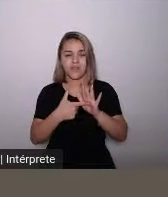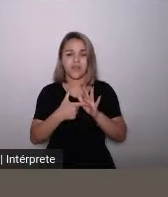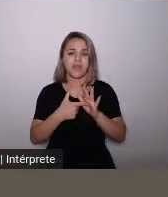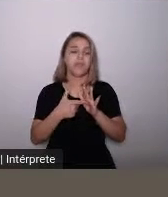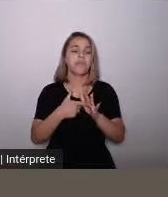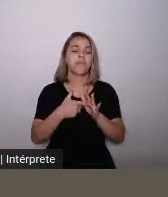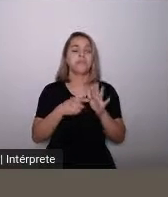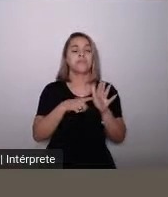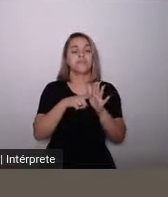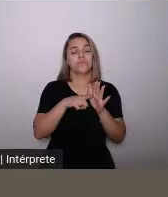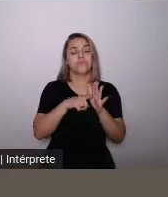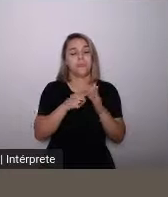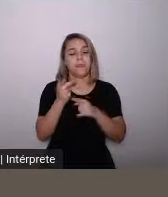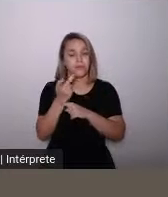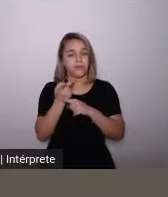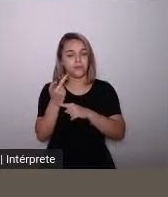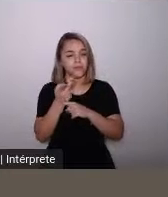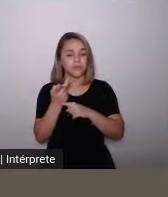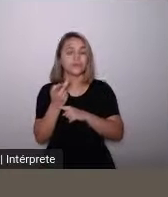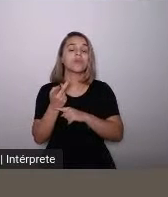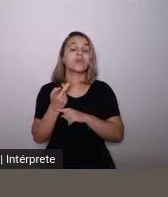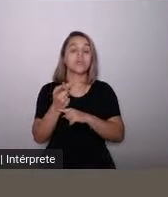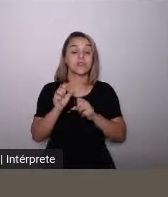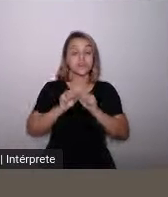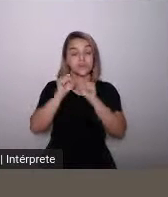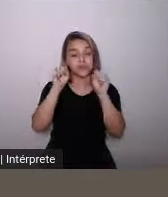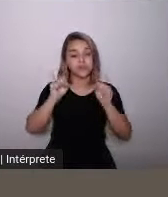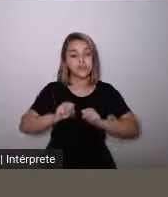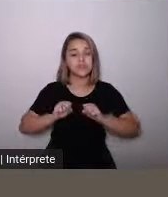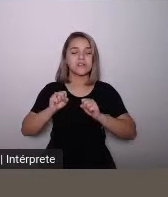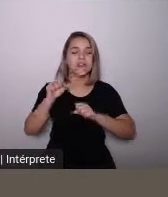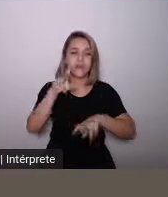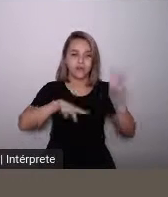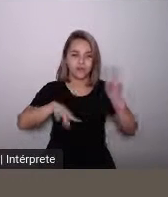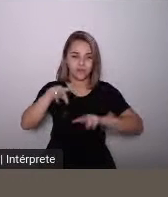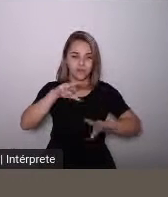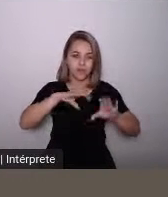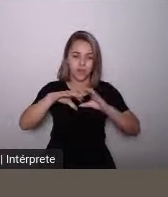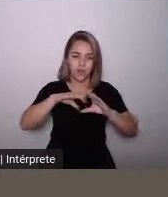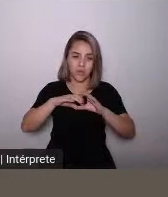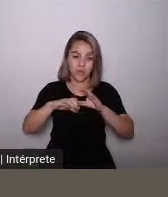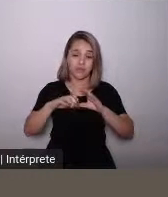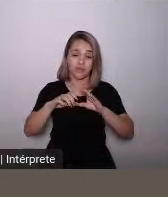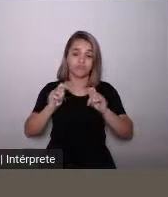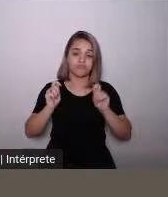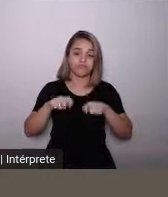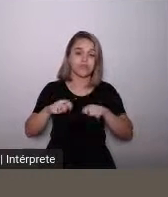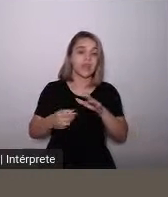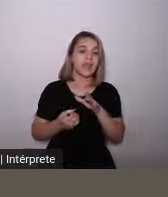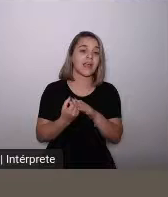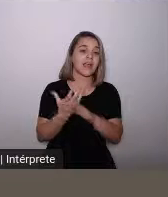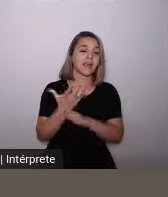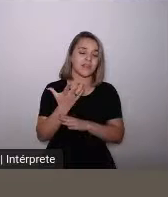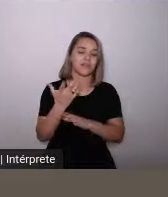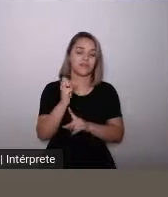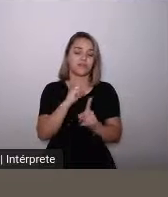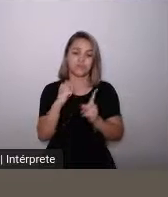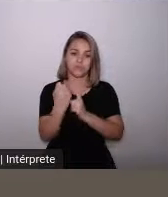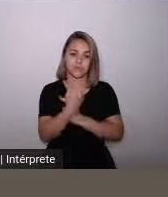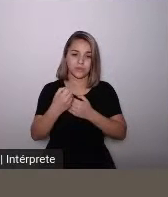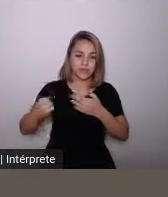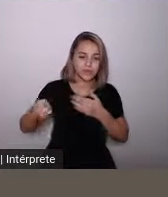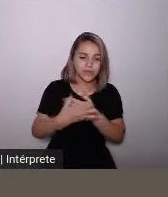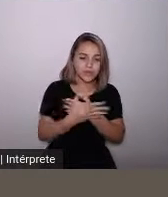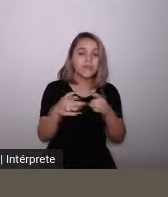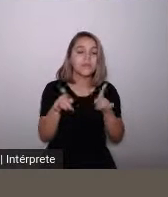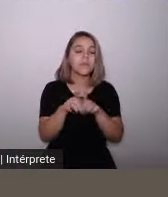sistema visual de comunicação a ser desenvolvido para uma nova sociedade. A procura de